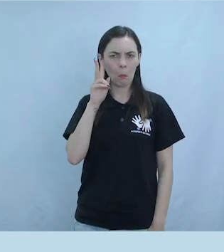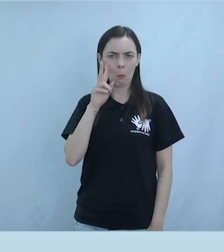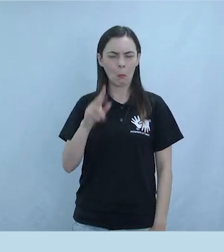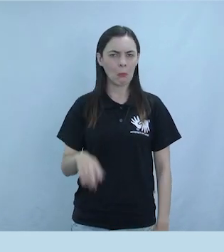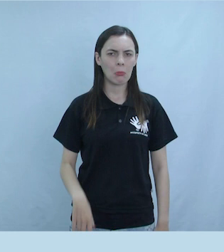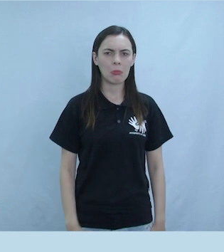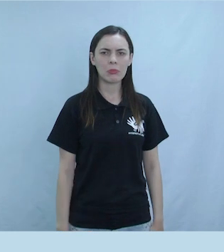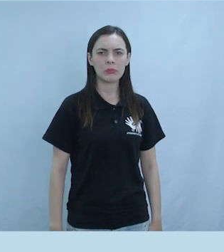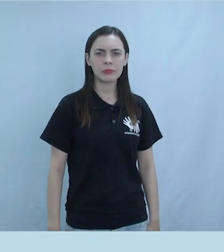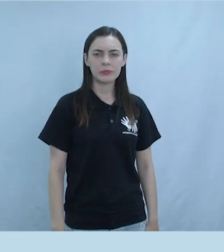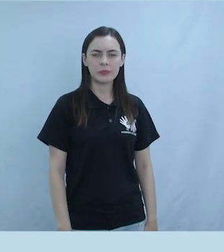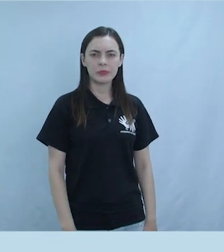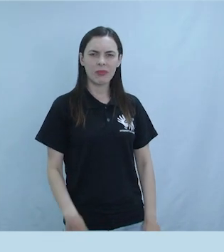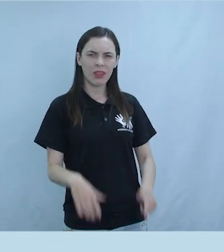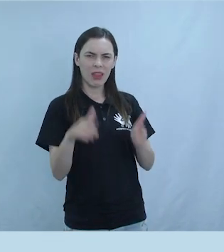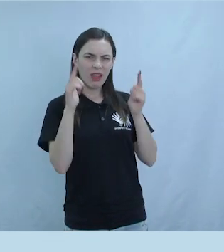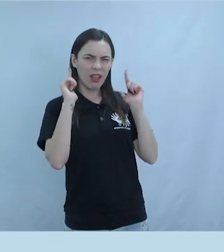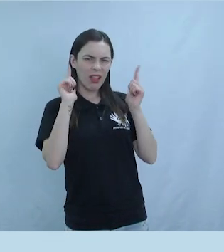não me lembro.